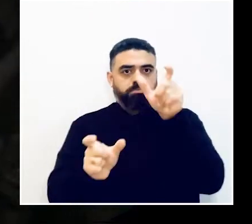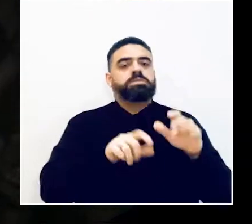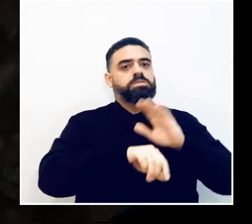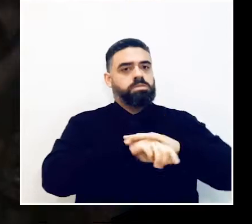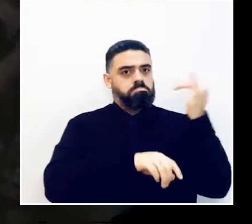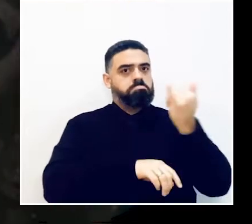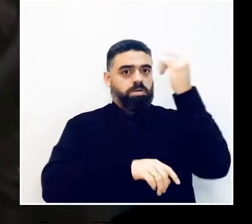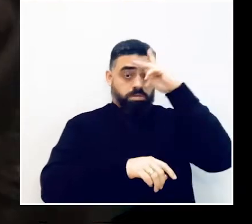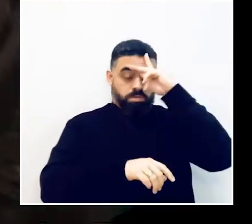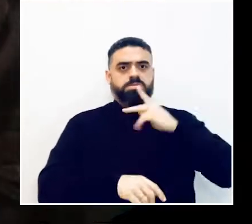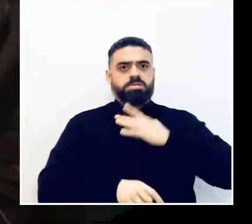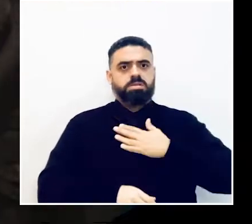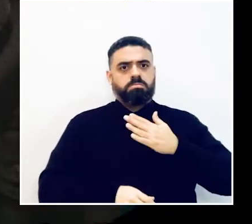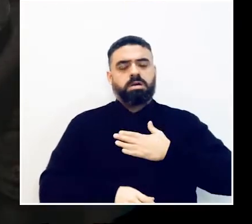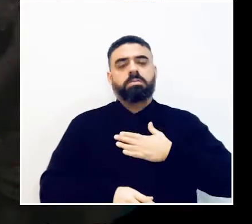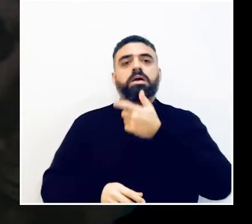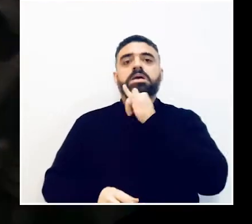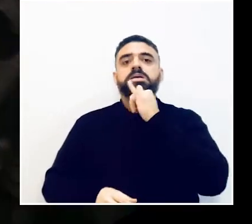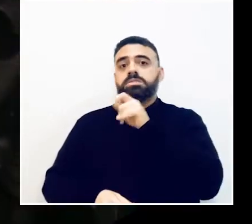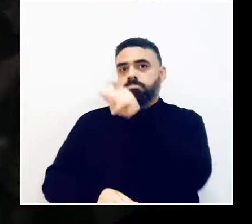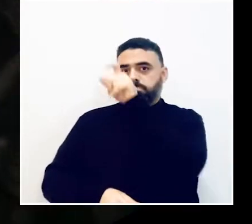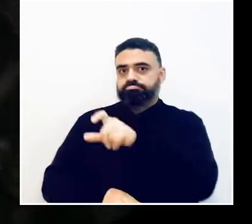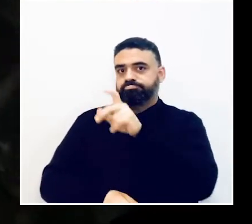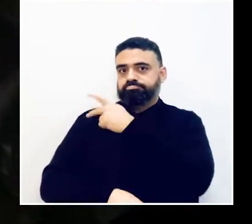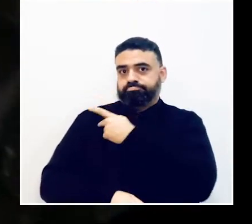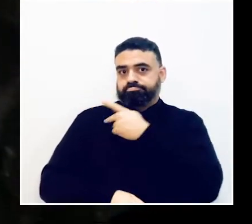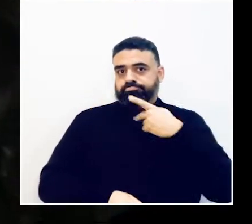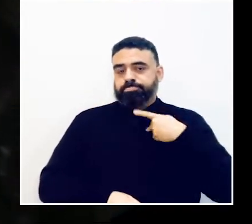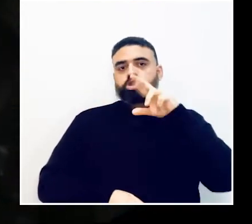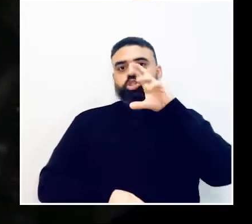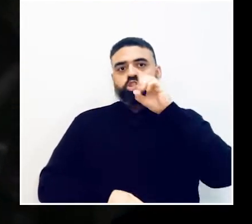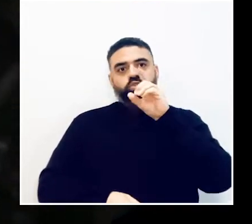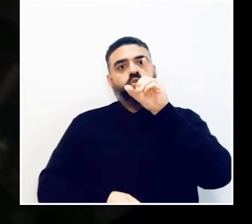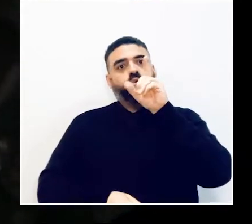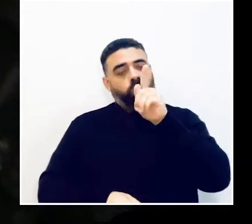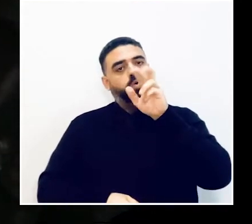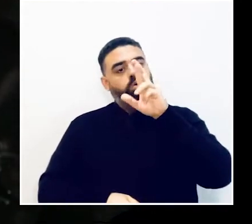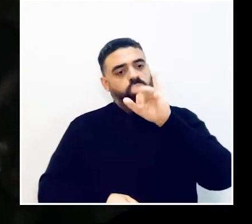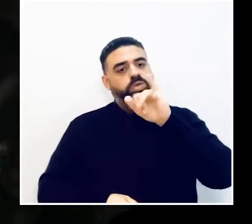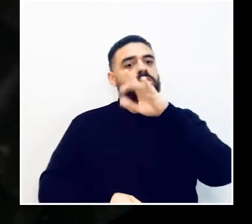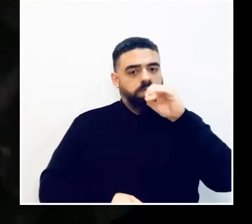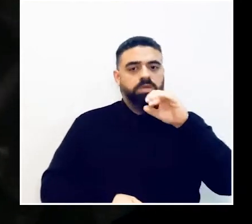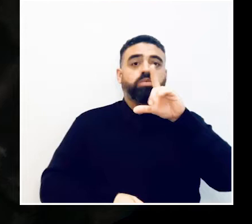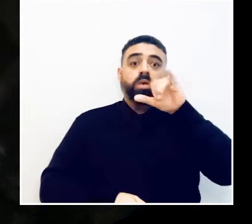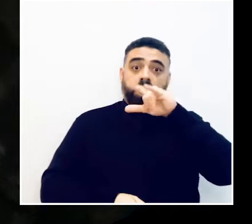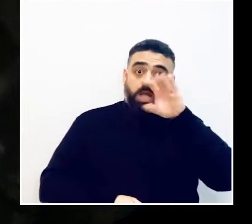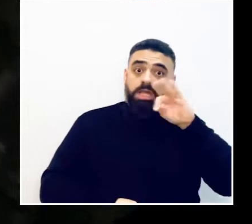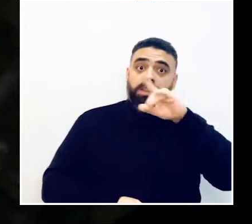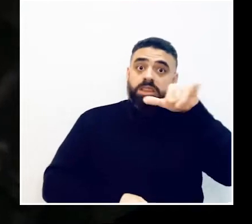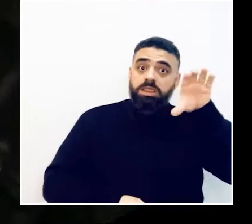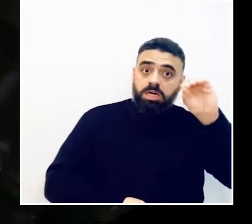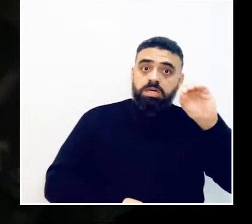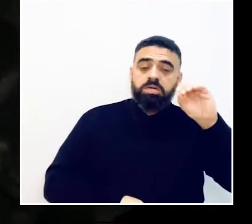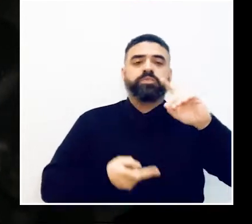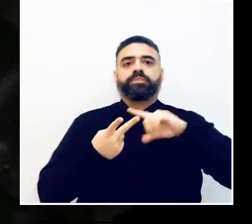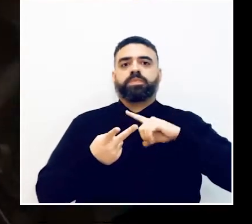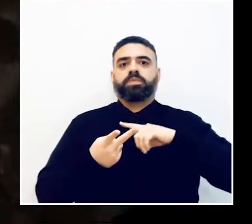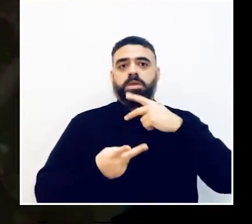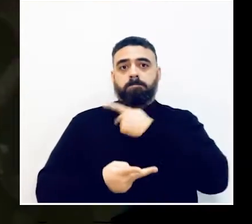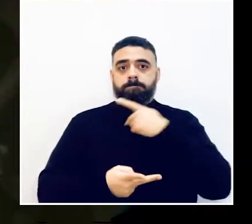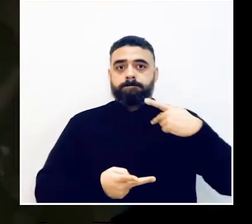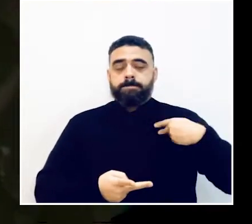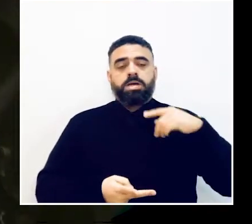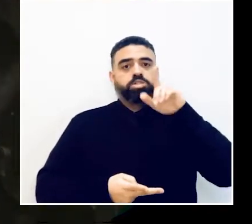pessoas foram falando para mim. Algumas pessoas, como o reverendo Rodrigo Leitão, como o reverendo Giovanni Porto, como o